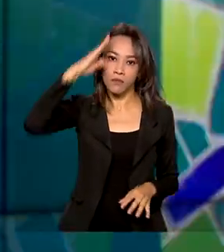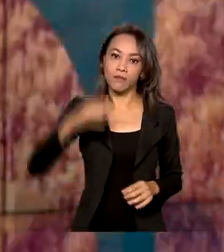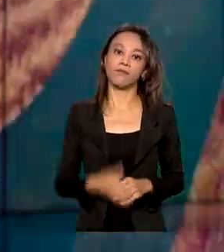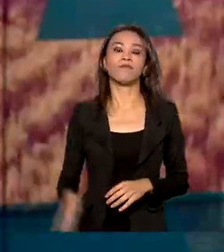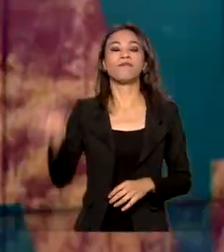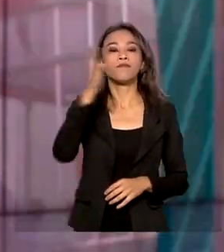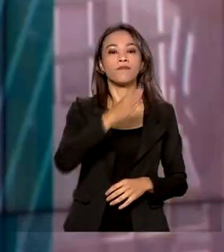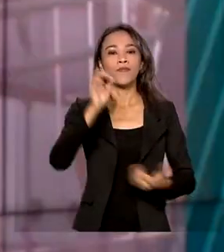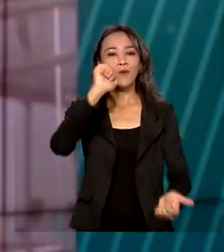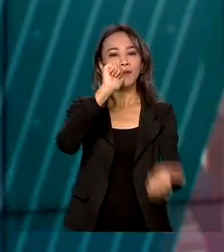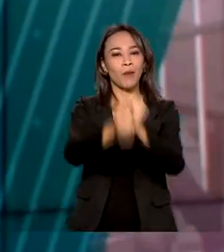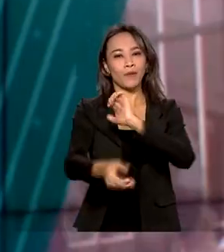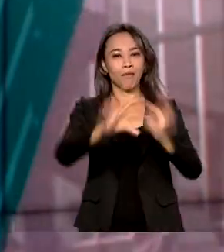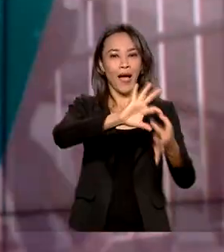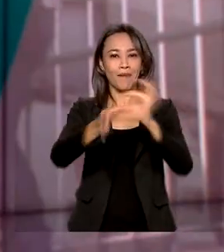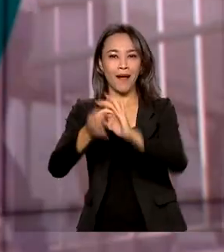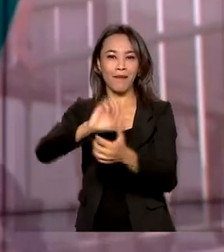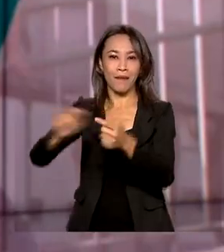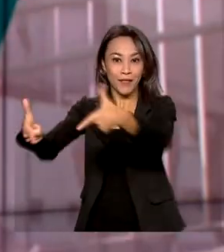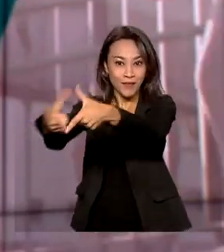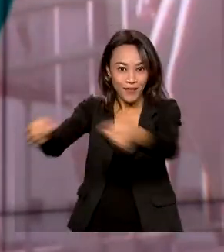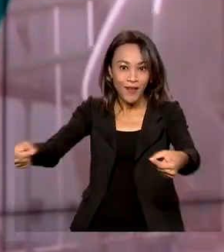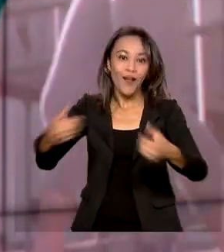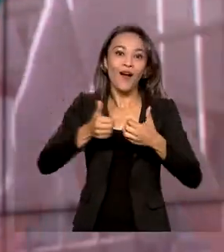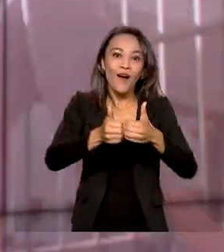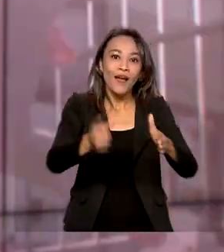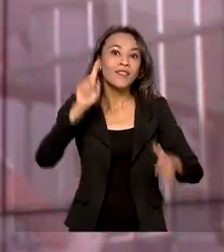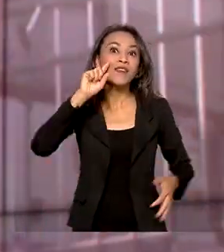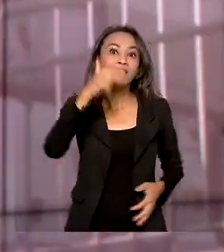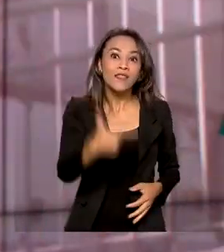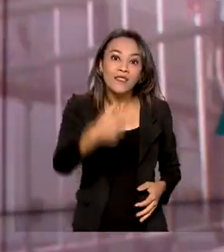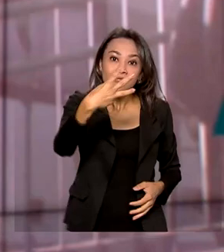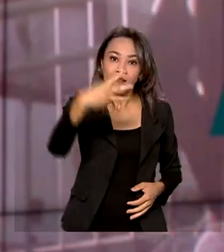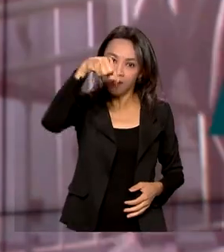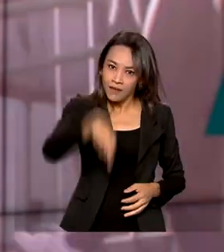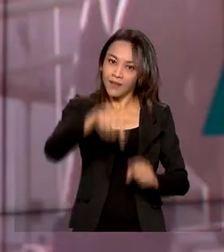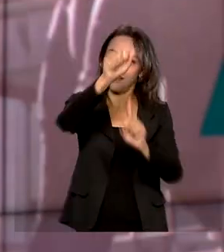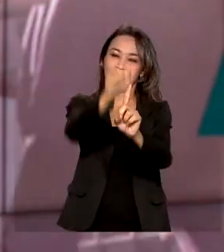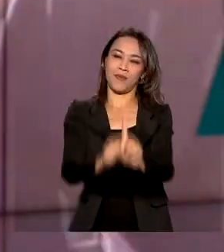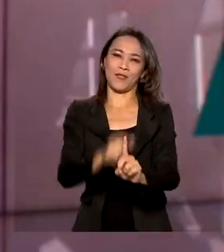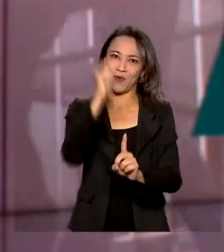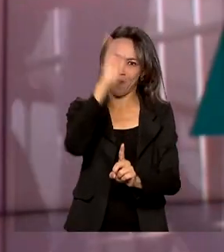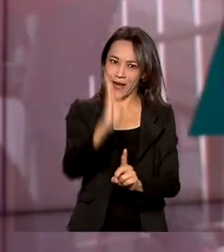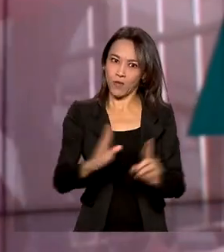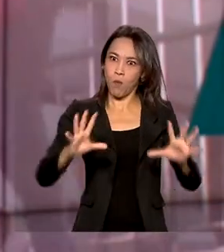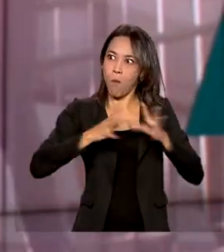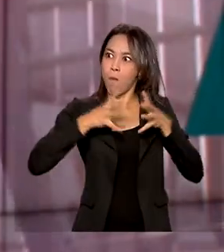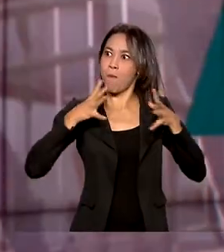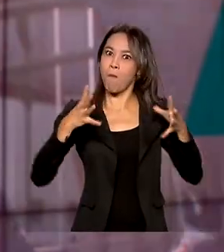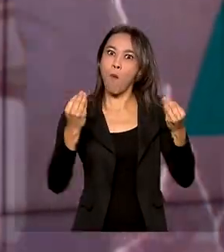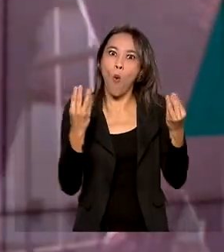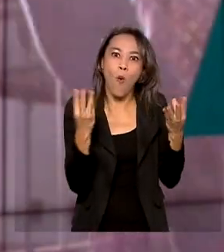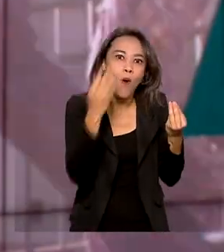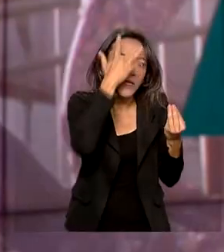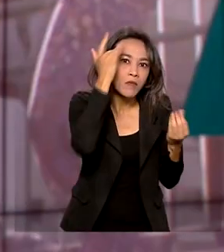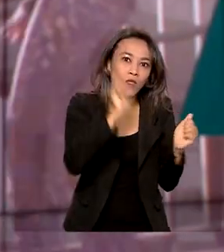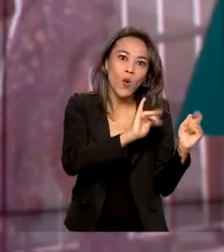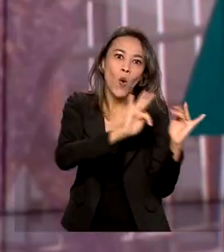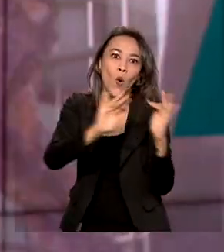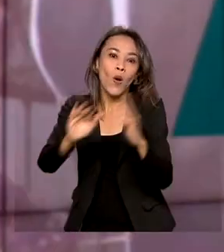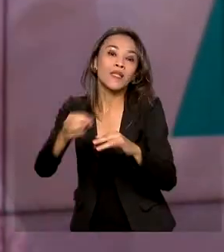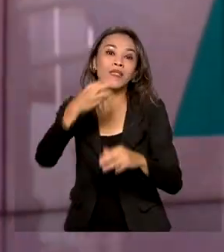e as Olimpíadas de Tóquio começam no dia 23 deste mês o Brasil tem a maior delegação da história com